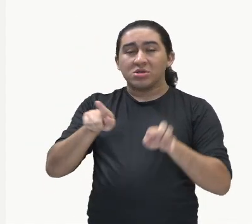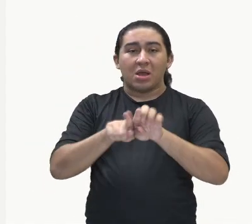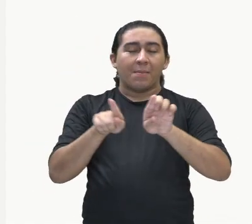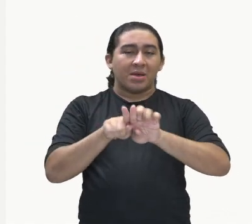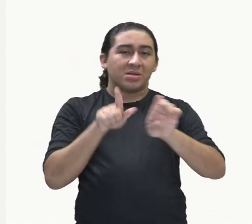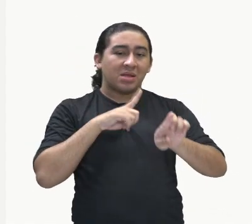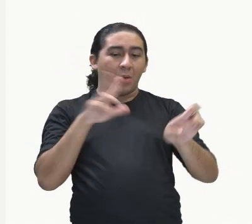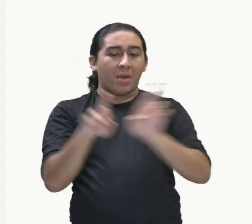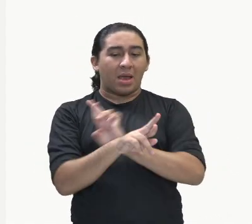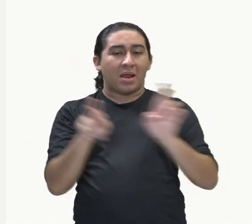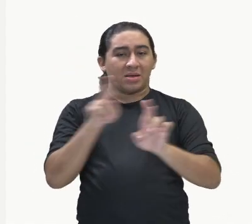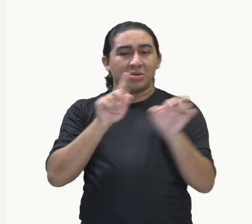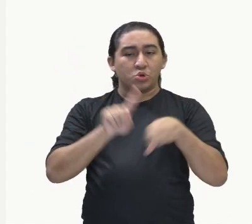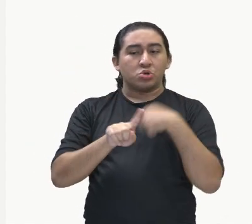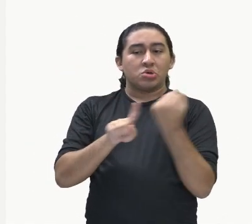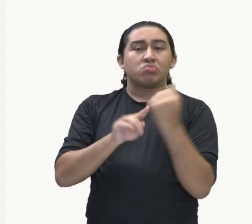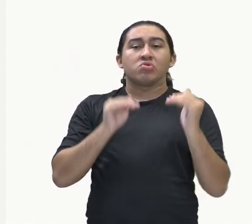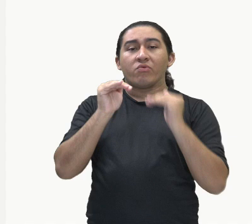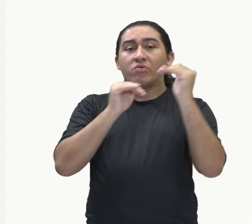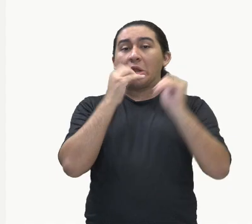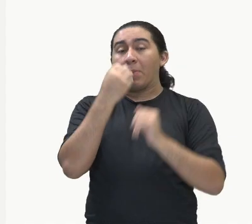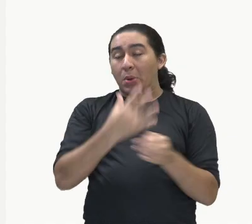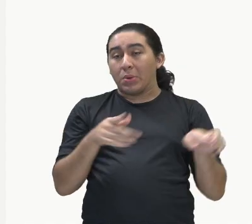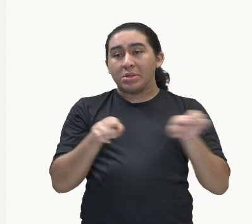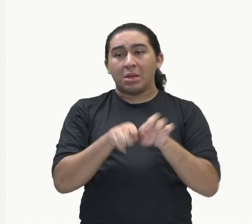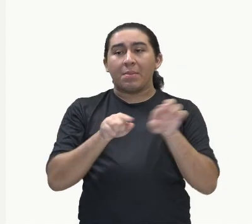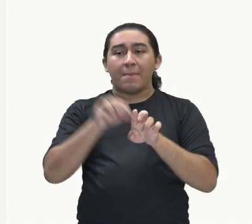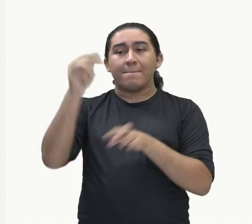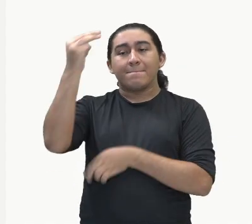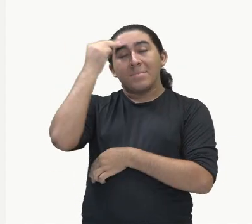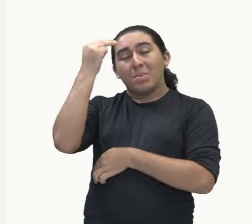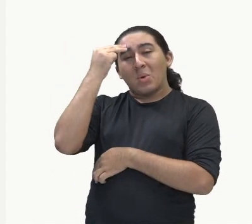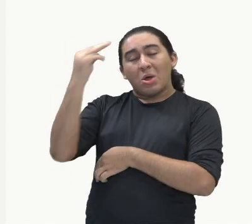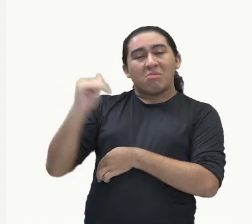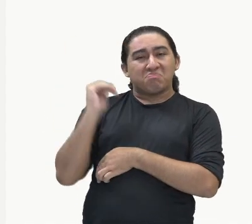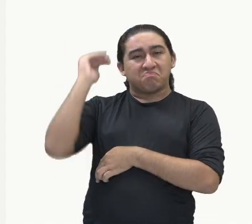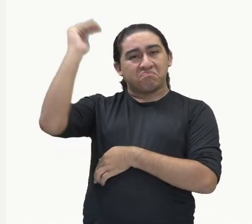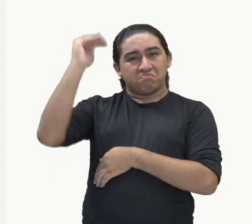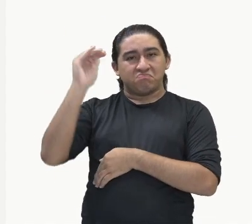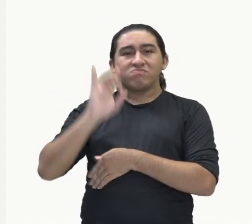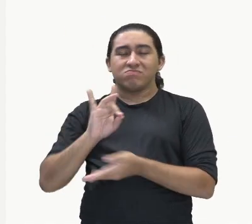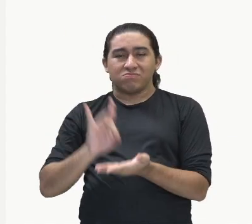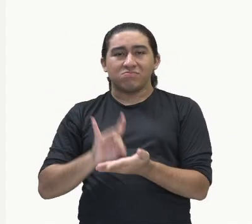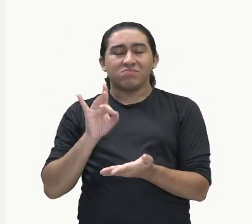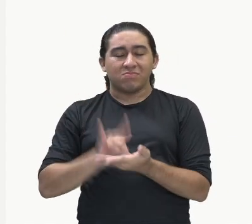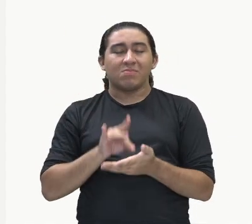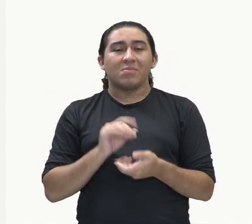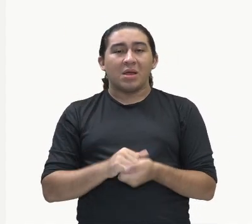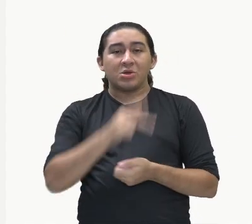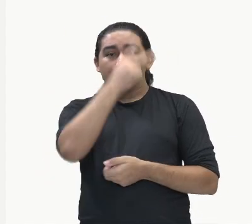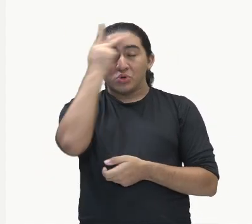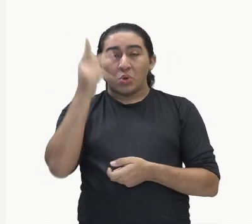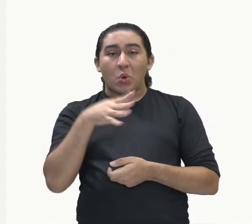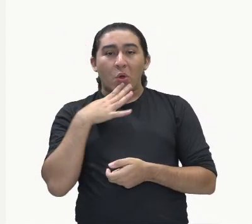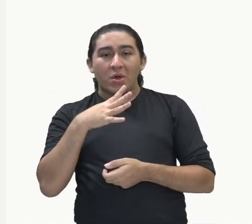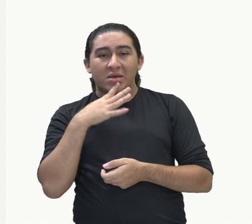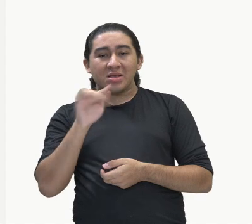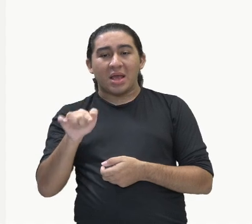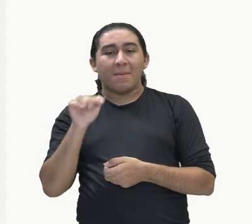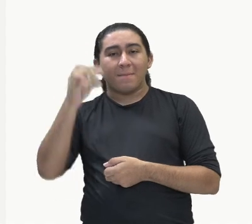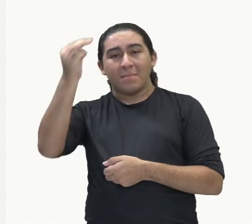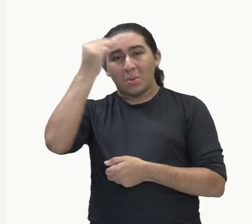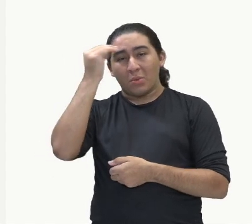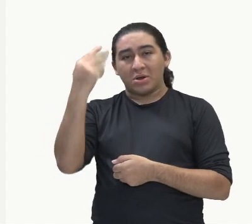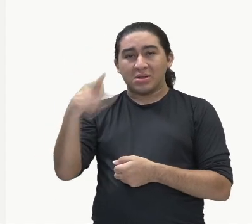muito desenvolvida e tem uma memória muito boa, né? Reconhecida, inclusive, por sua memória,